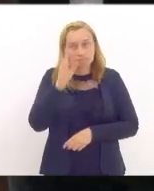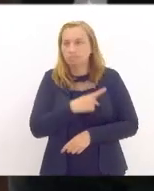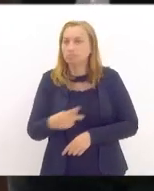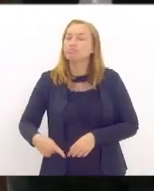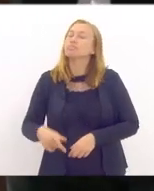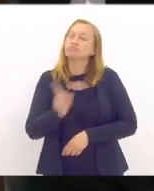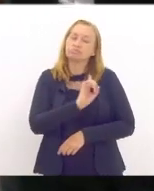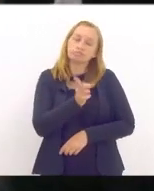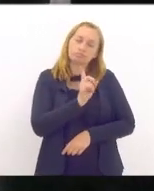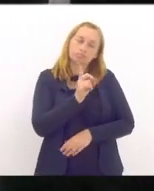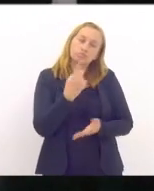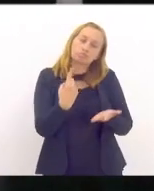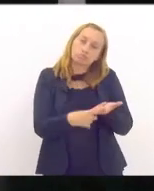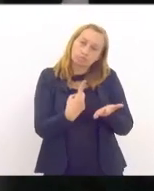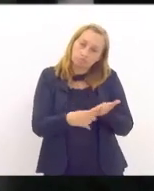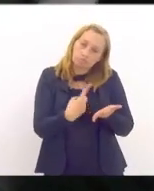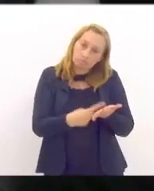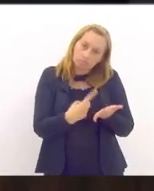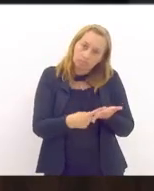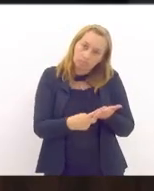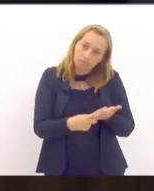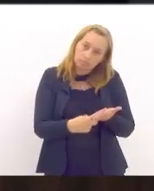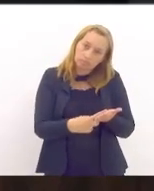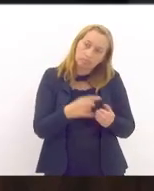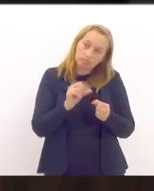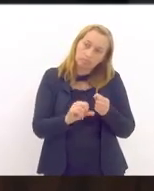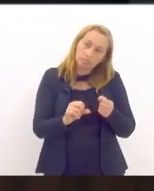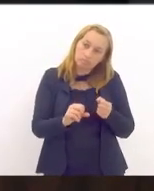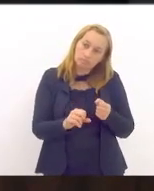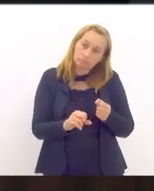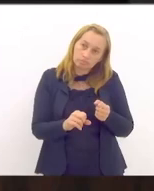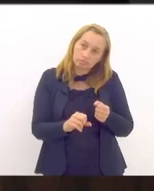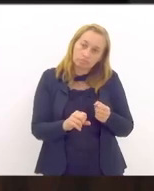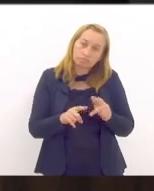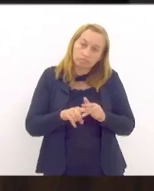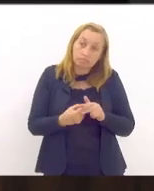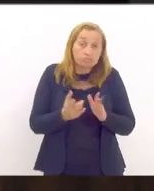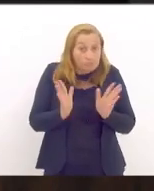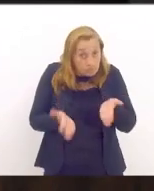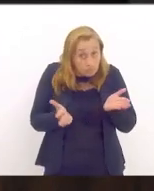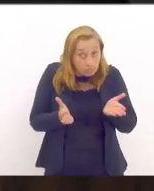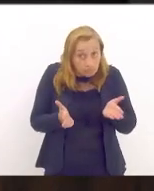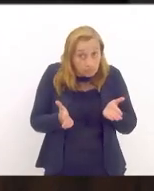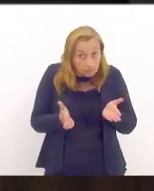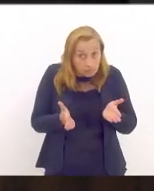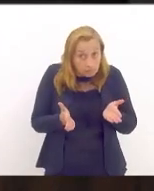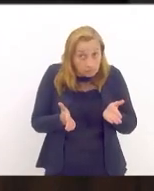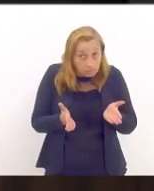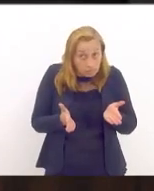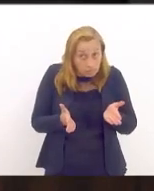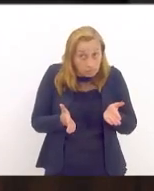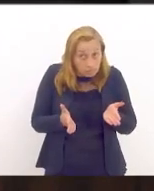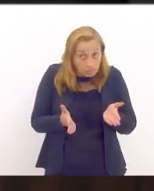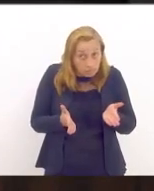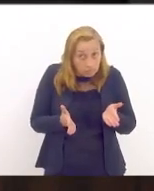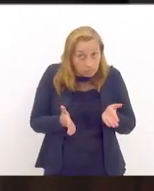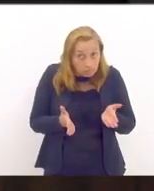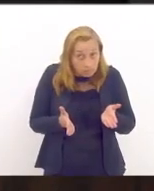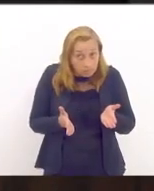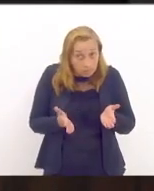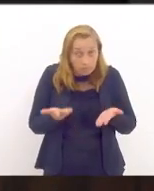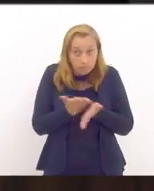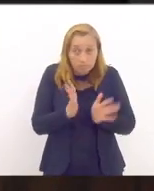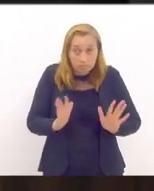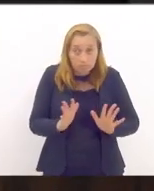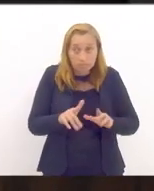mas não ainda quando o acordo que nós fizemos até então você podemos modificar agora o acordo podemos modificar nesse instante que a gente vai acabar